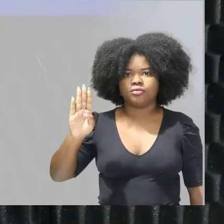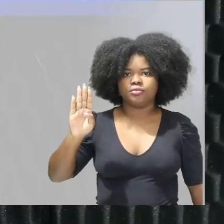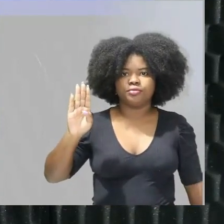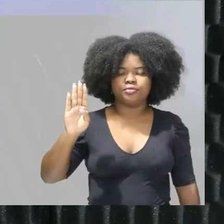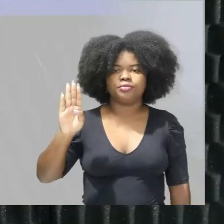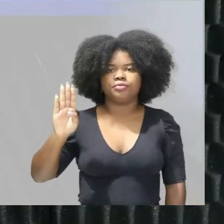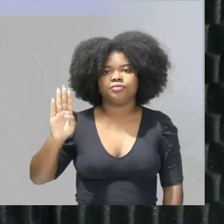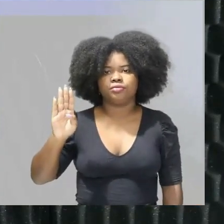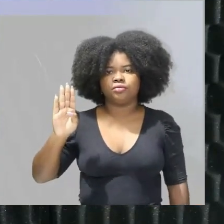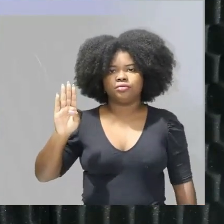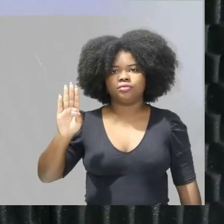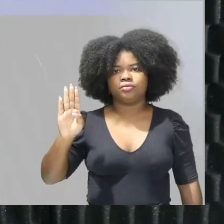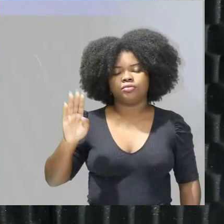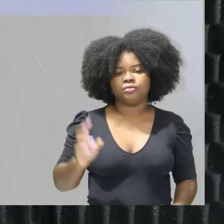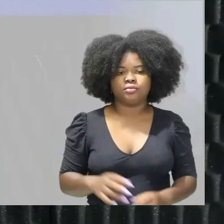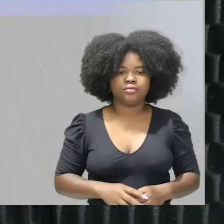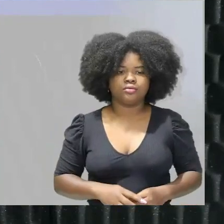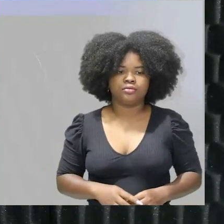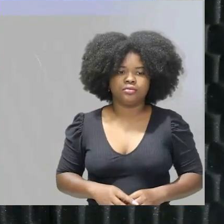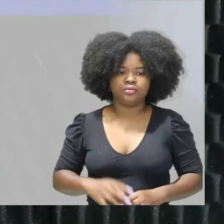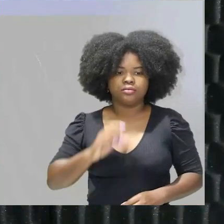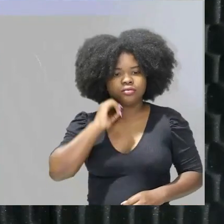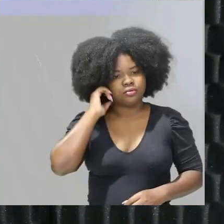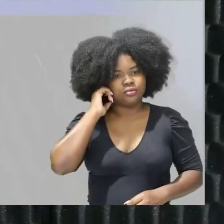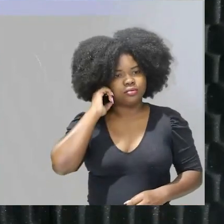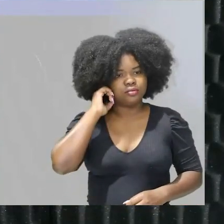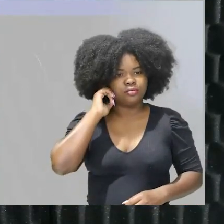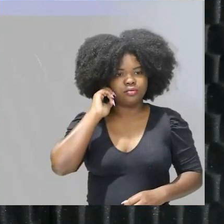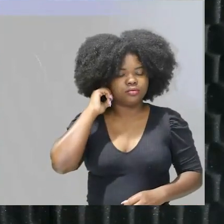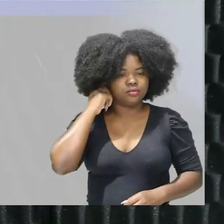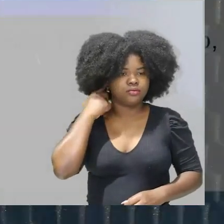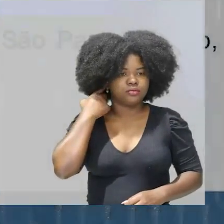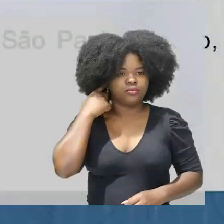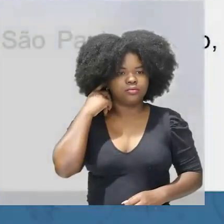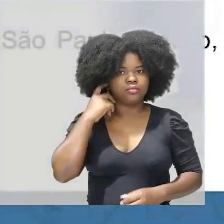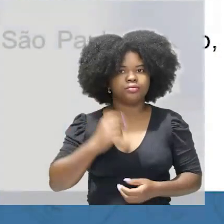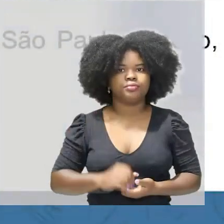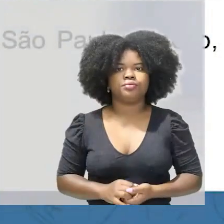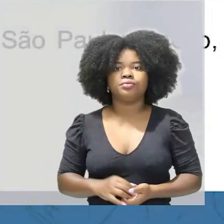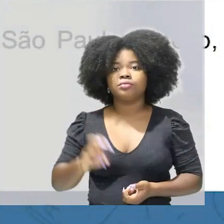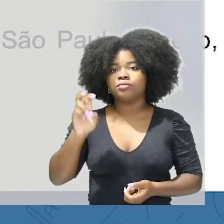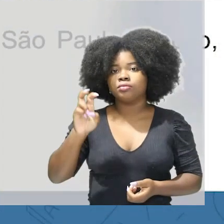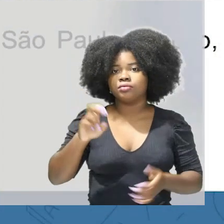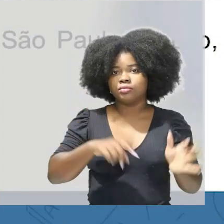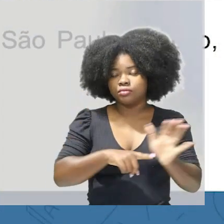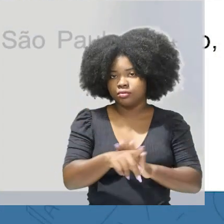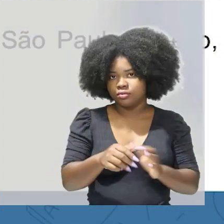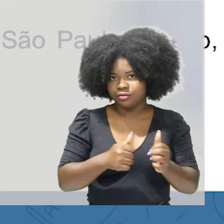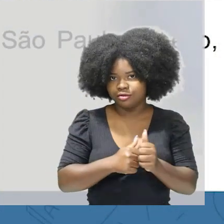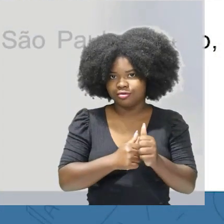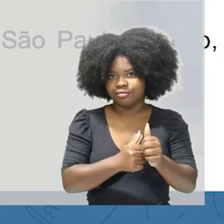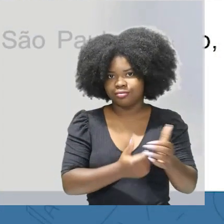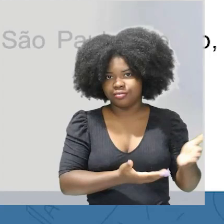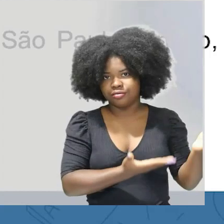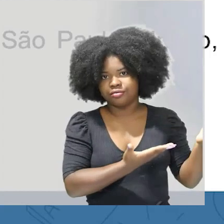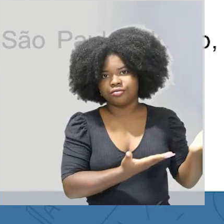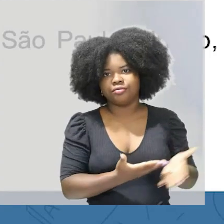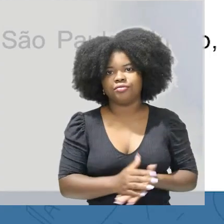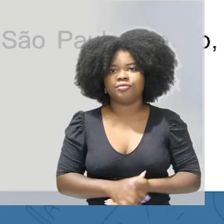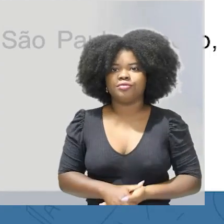principal opção né gente vamos mais uma questão aqui para gente Enem 2020